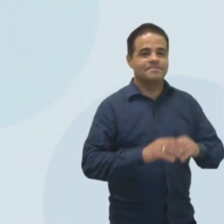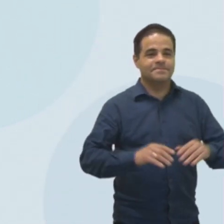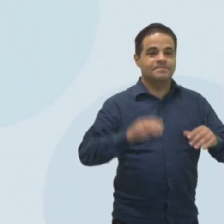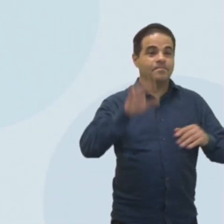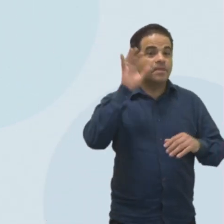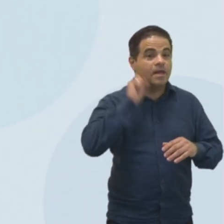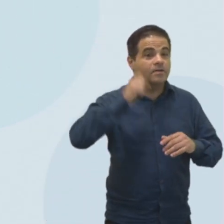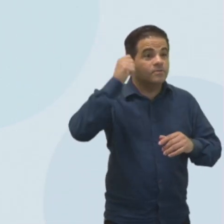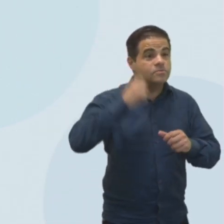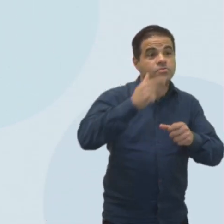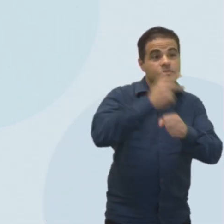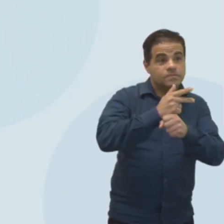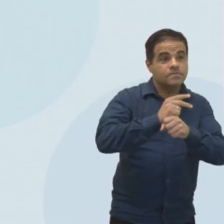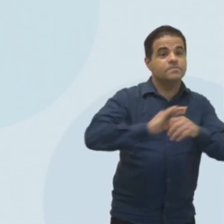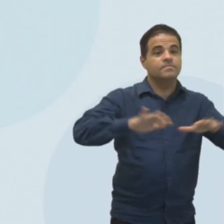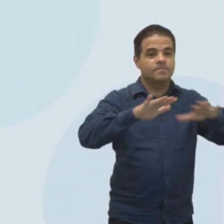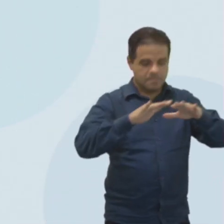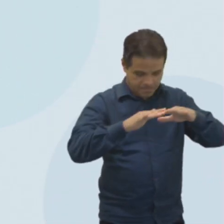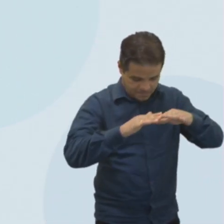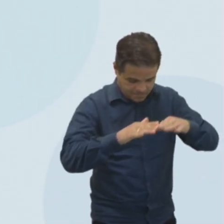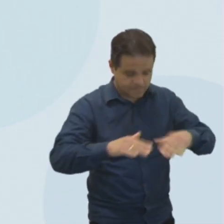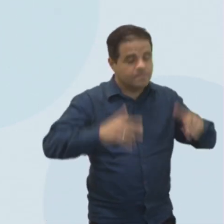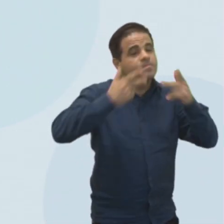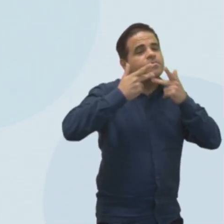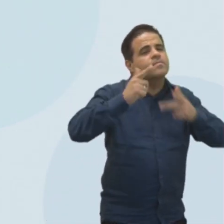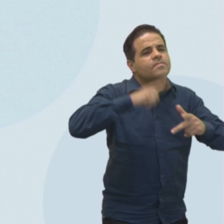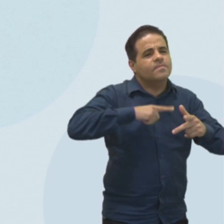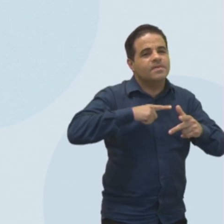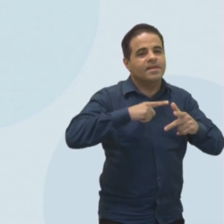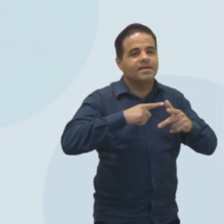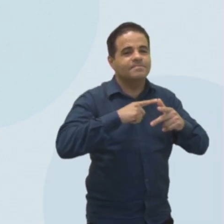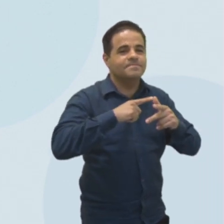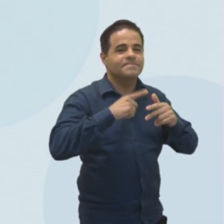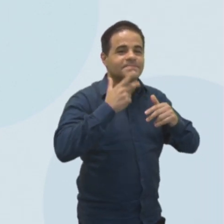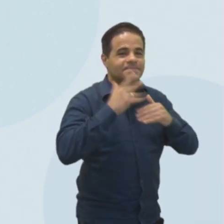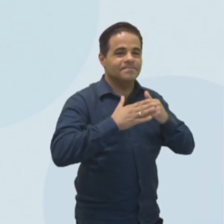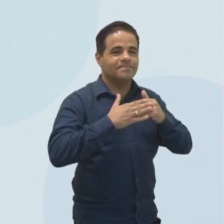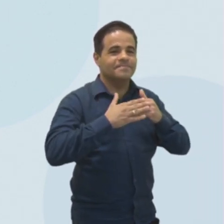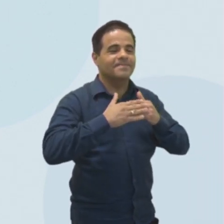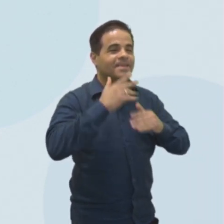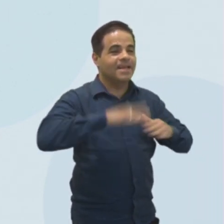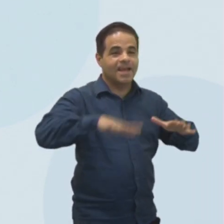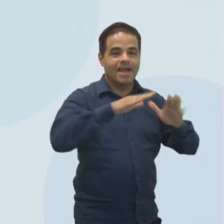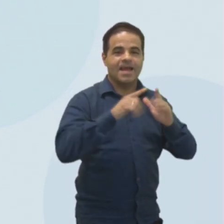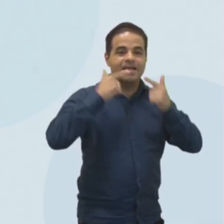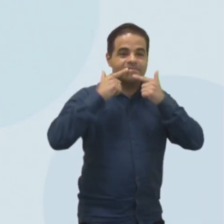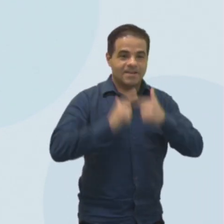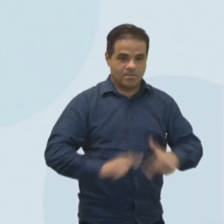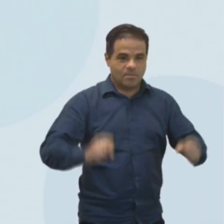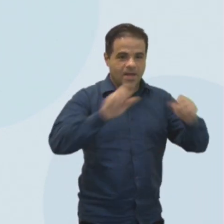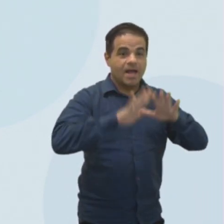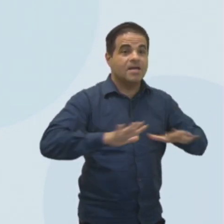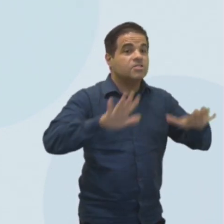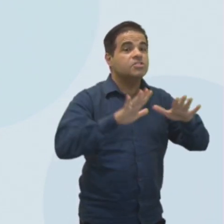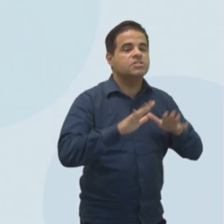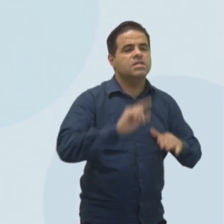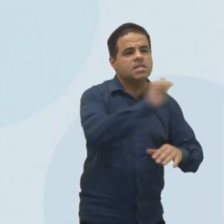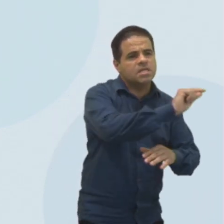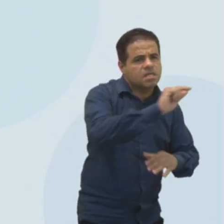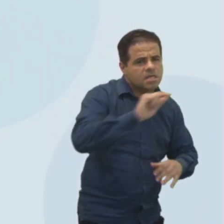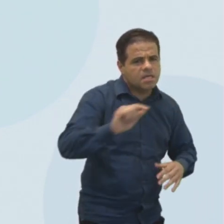vídeo? Então, dentro desse roteiro já tem que estar delimitado qual será essa linguagem. Quem são